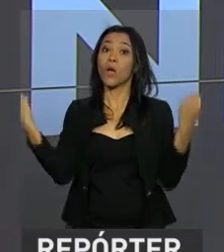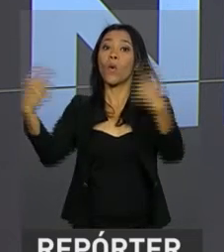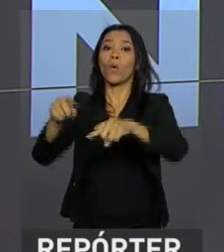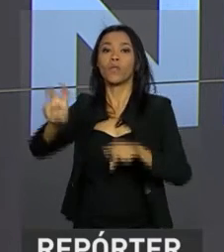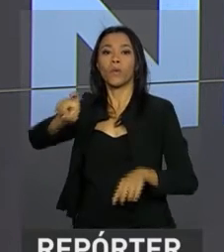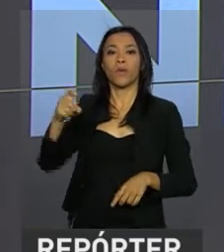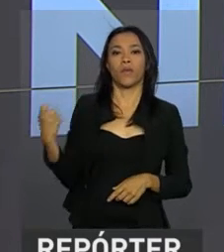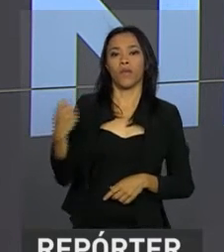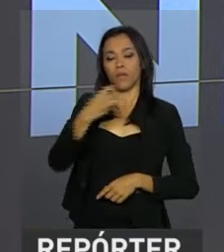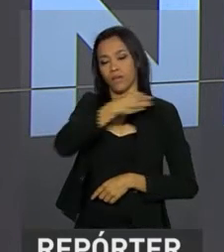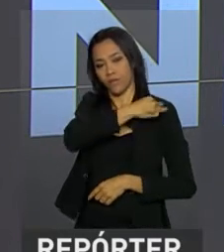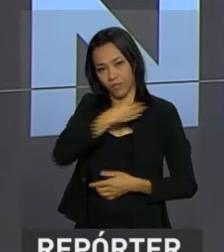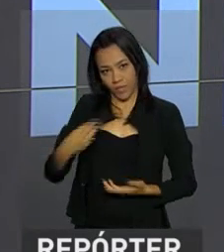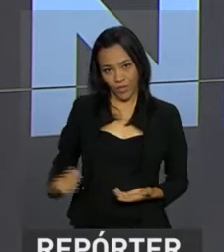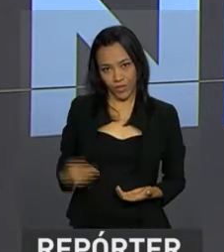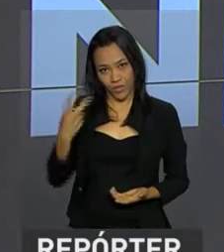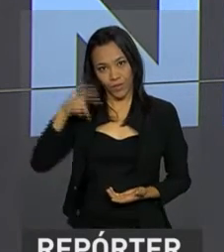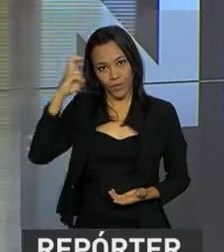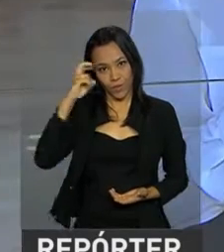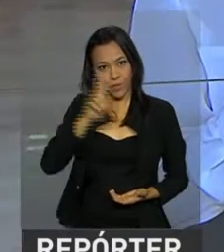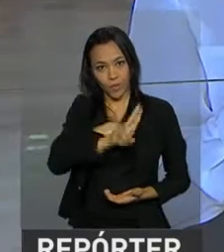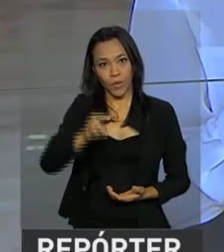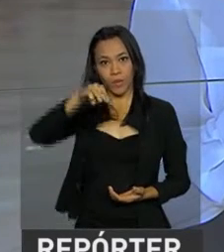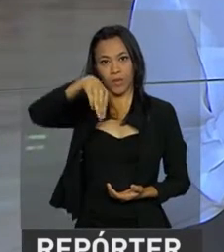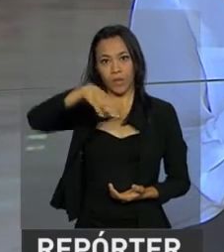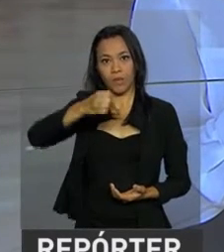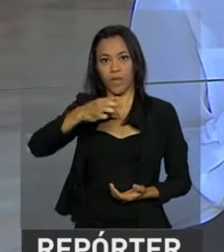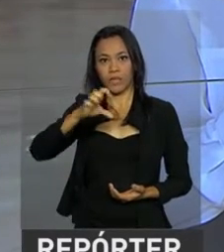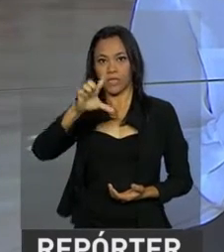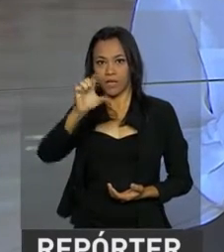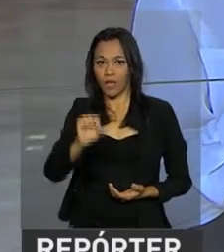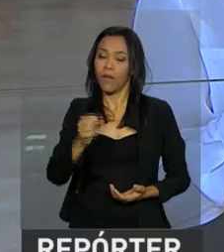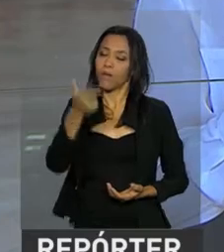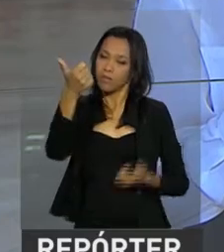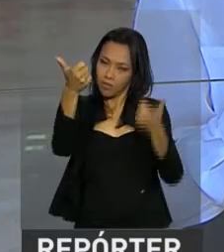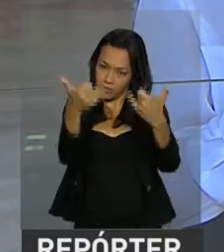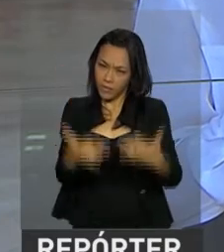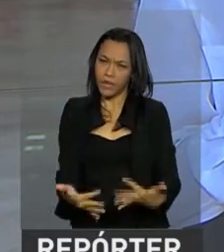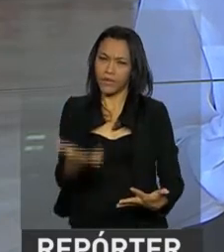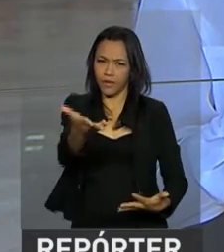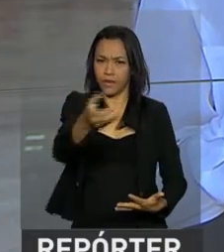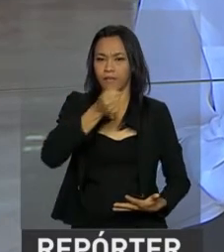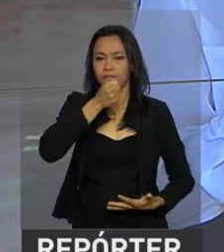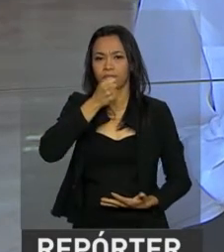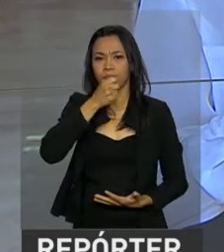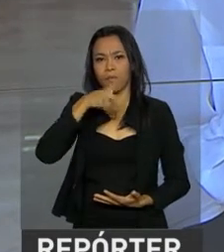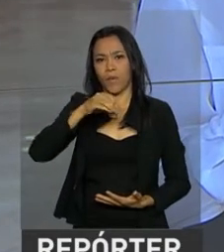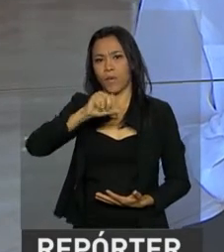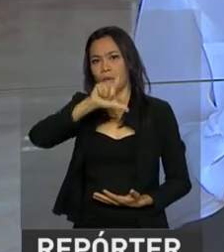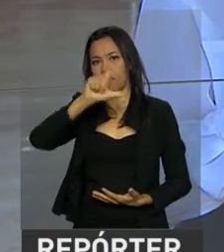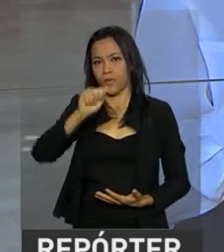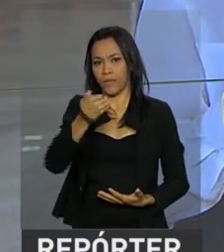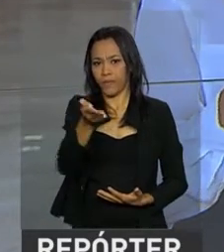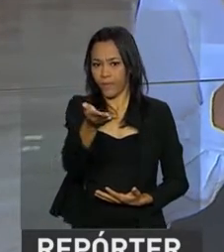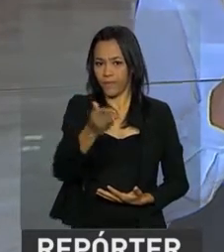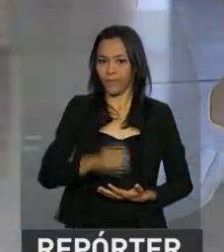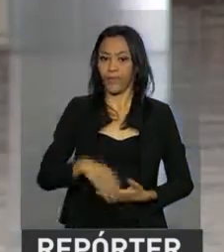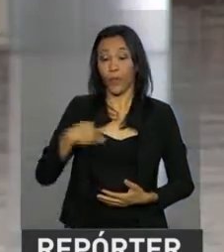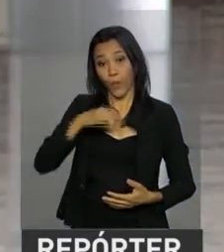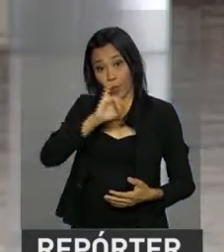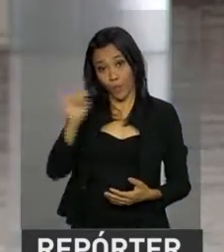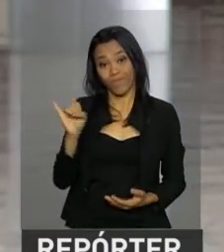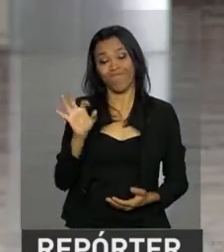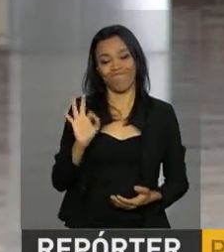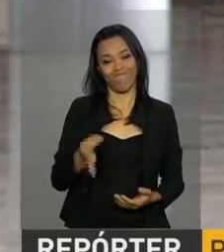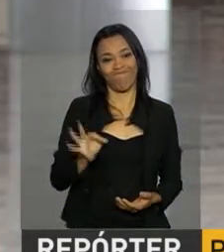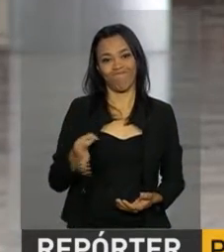Cultura, Marcelo Calero. Paola Deorte traz do Palácio do Planalto informações para a gente ao vivo. Oi, Paola. Oi, Renata. Olha,